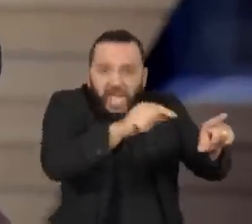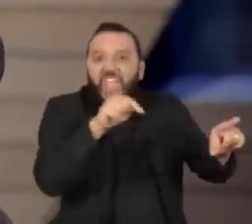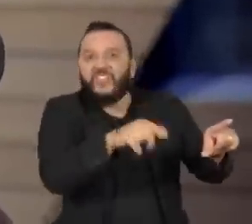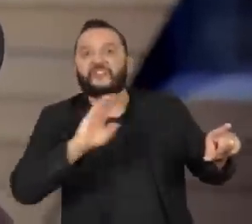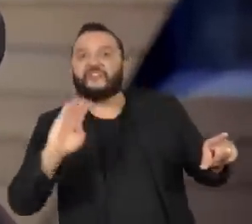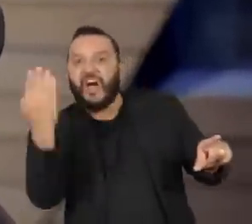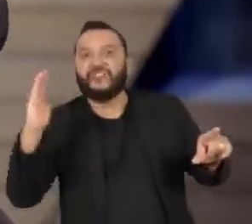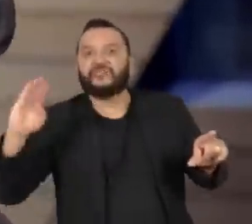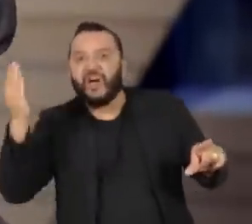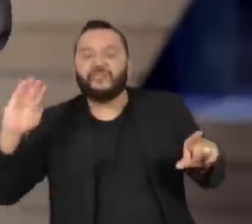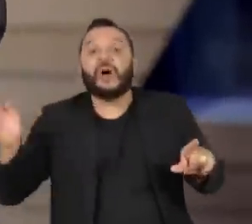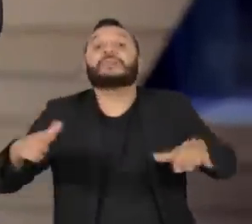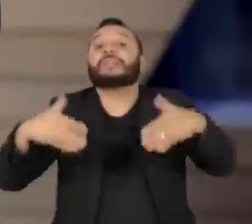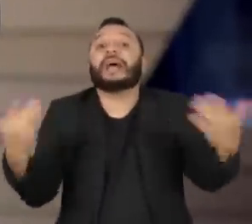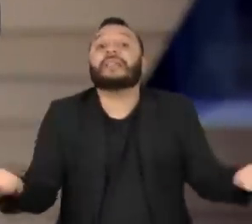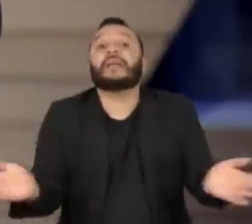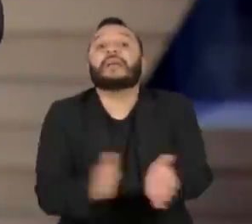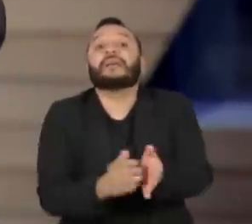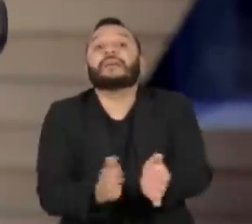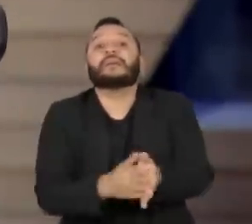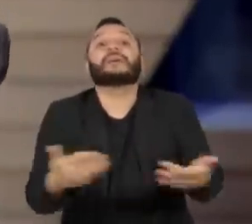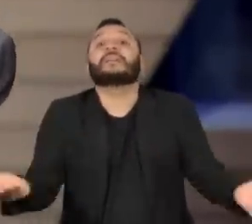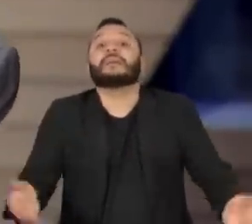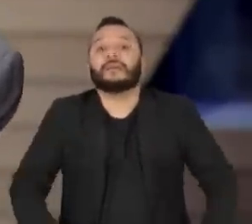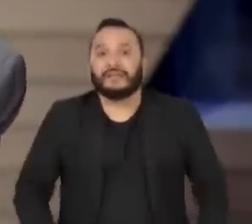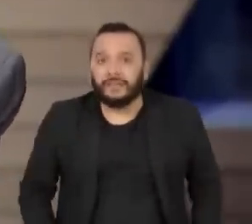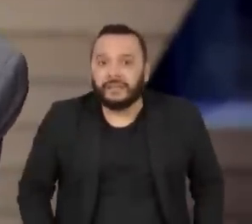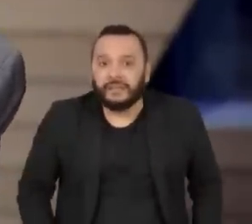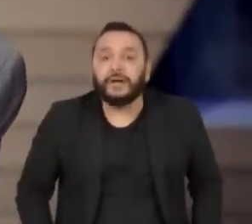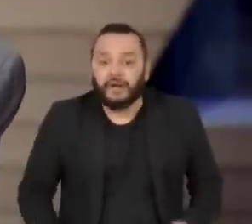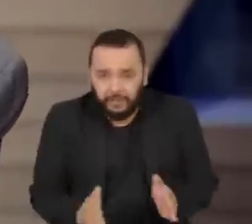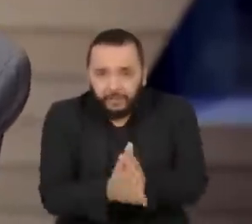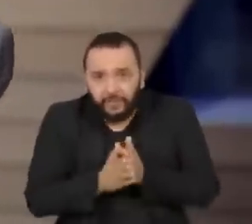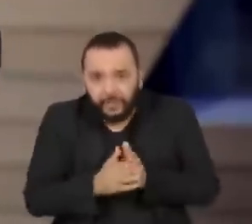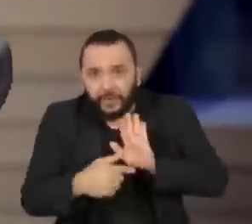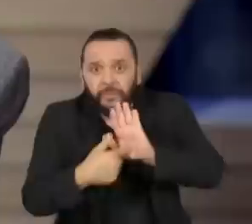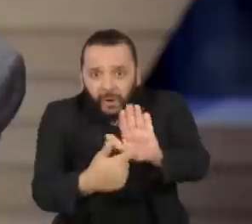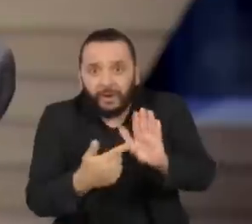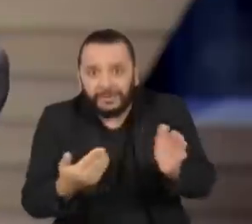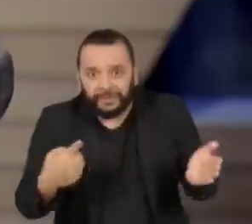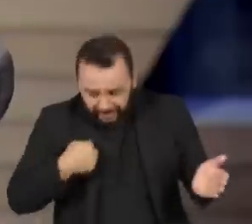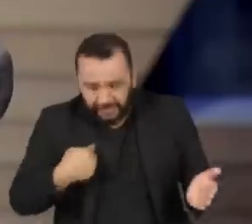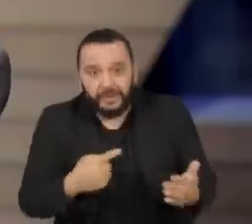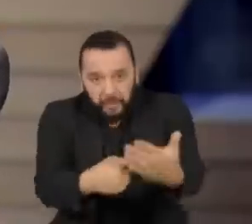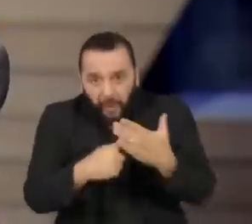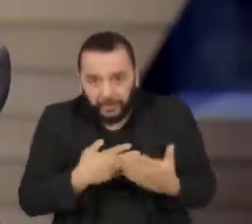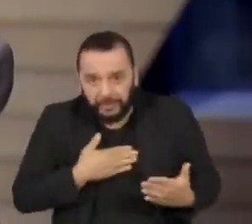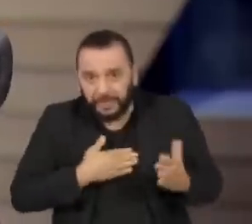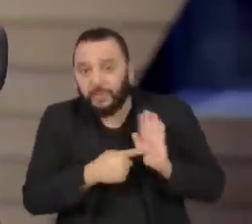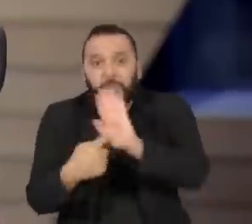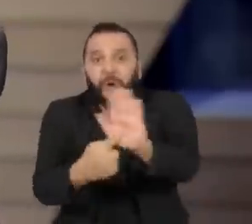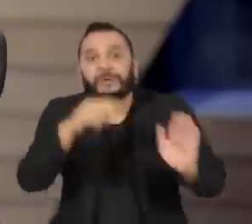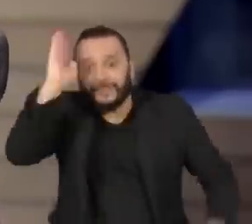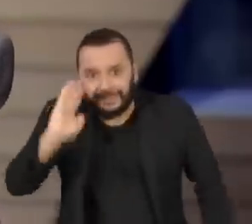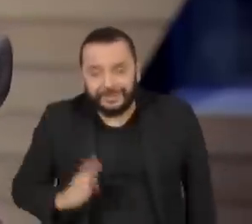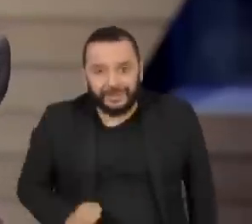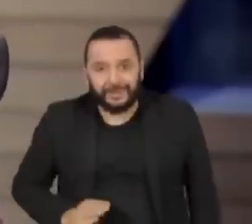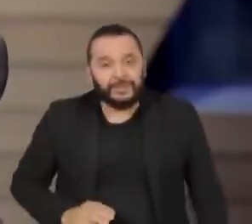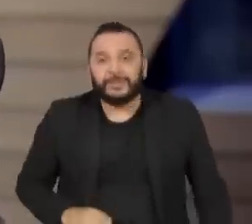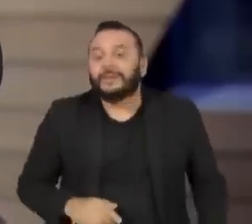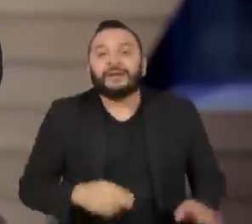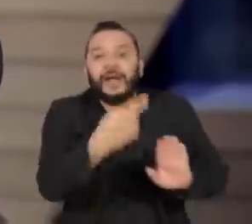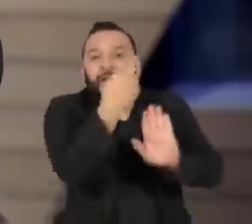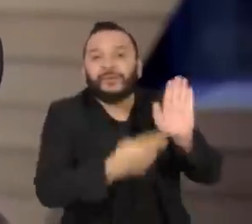fraudes das urnas eletrônicas? O senhor podia apresentar para mim e para o Brasil as fraudes? Sabe por que não existe